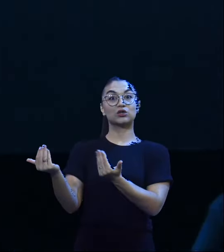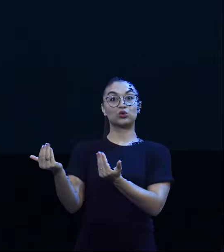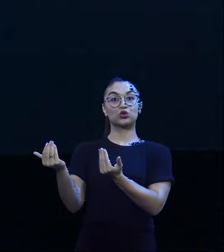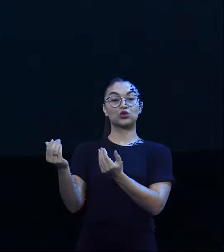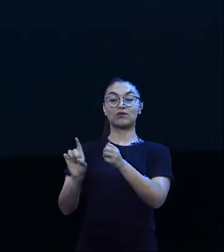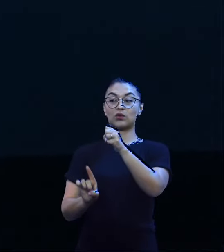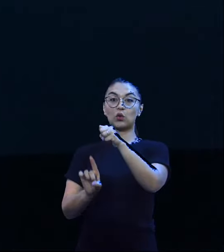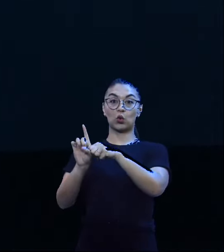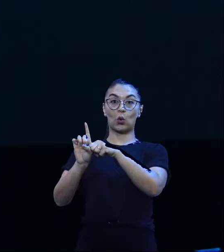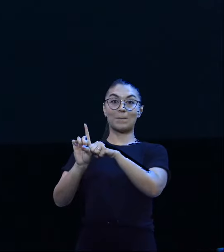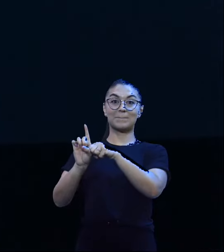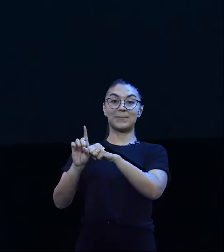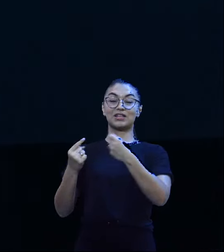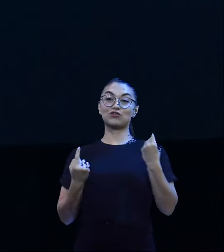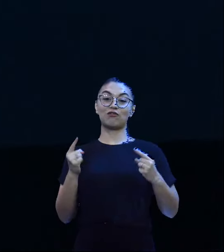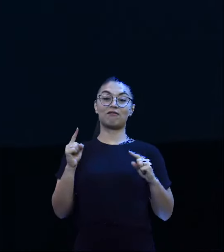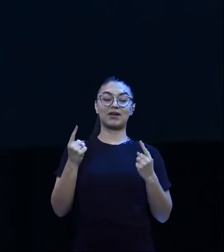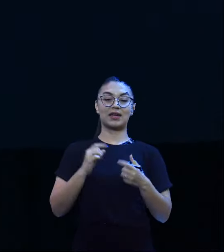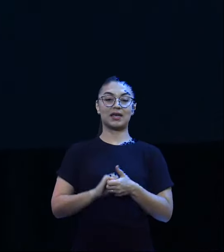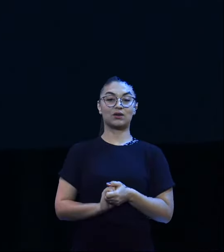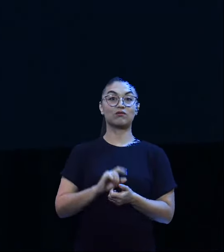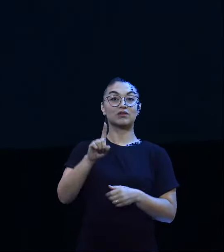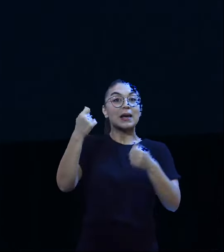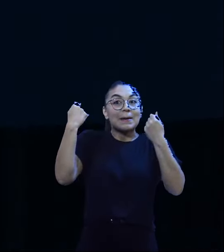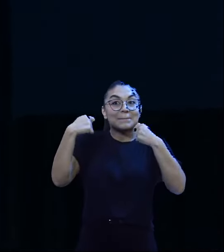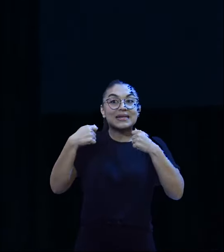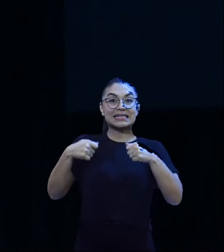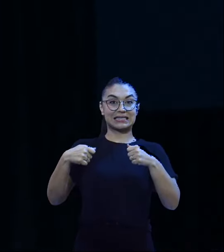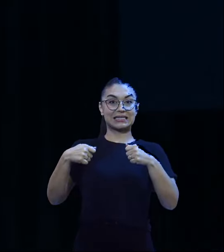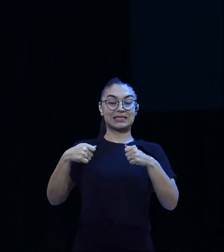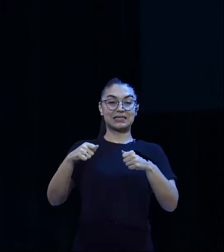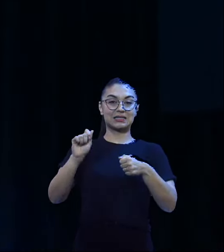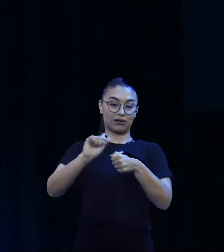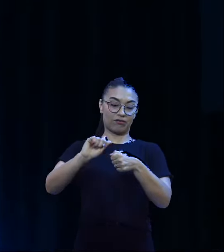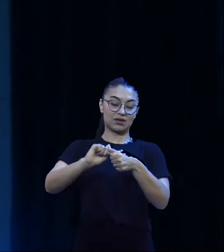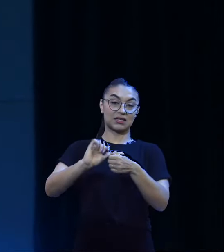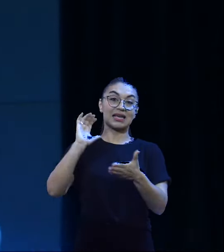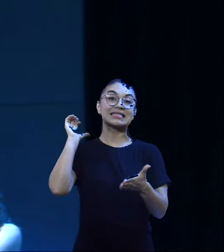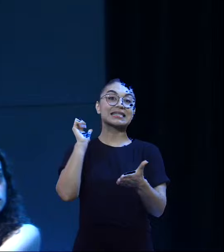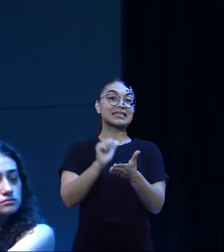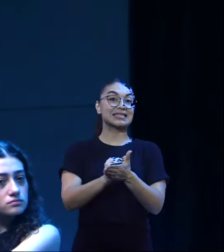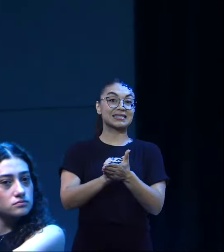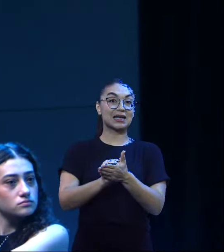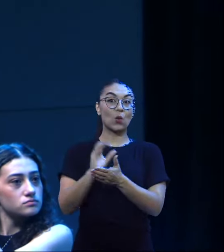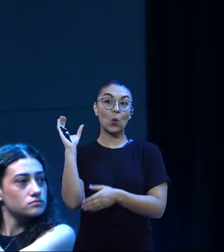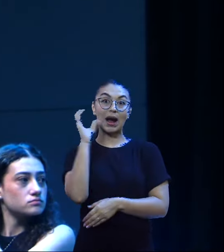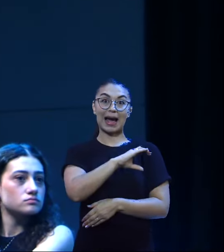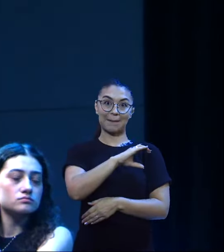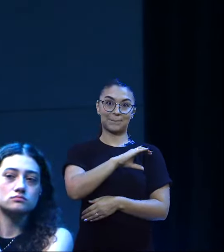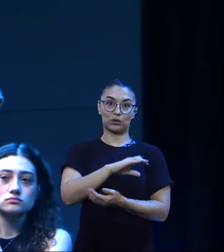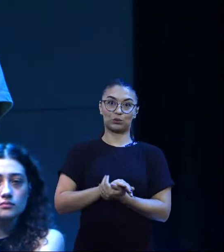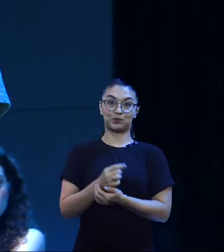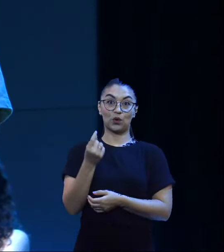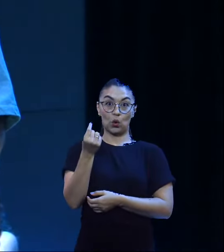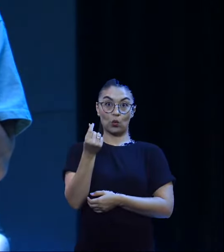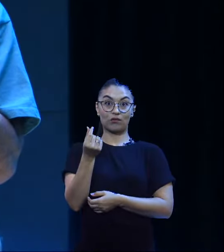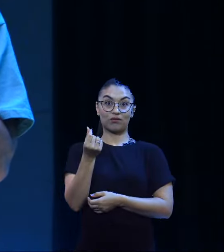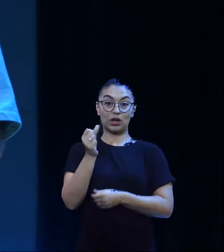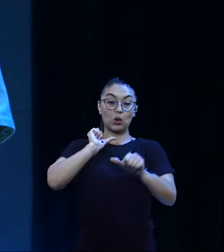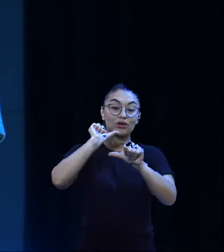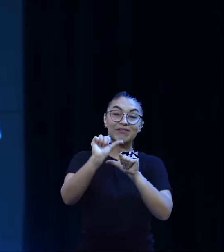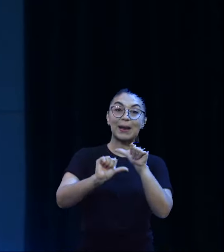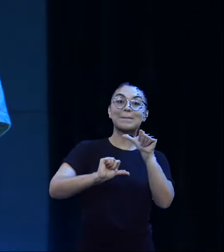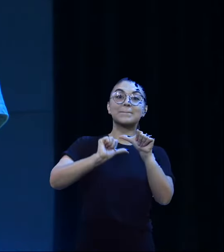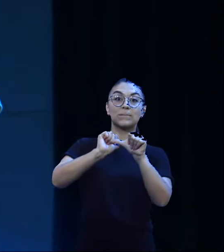inscrição o quanto antes, tá bom? A gente tem agora, esse primeiro lote vai até amanhã. Então dá uma olhada